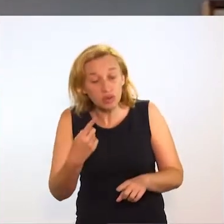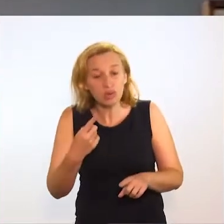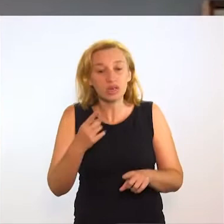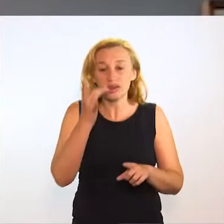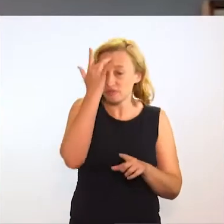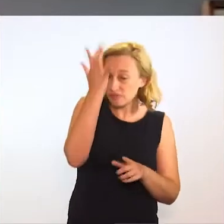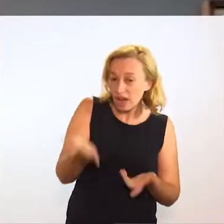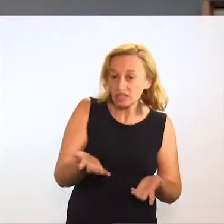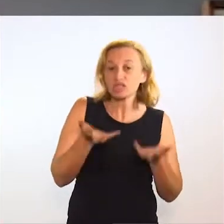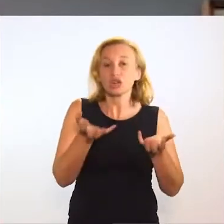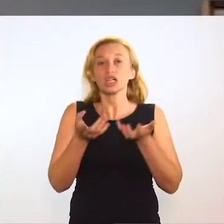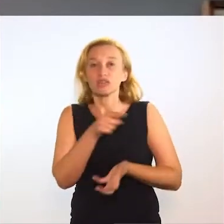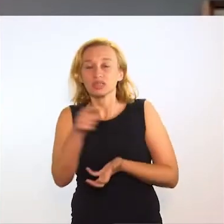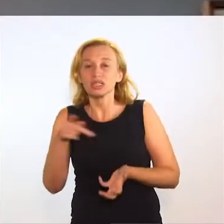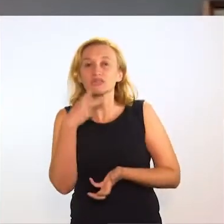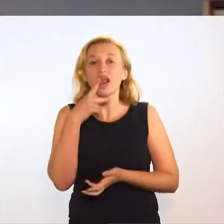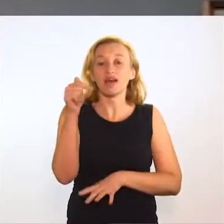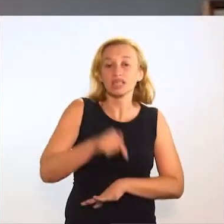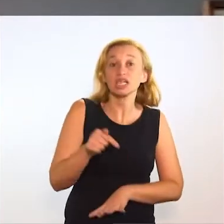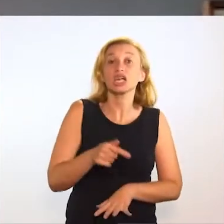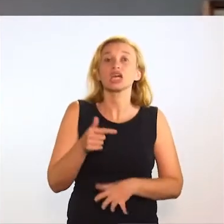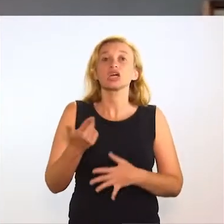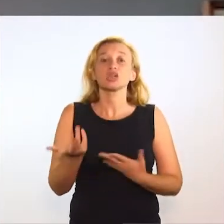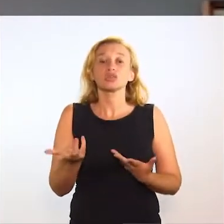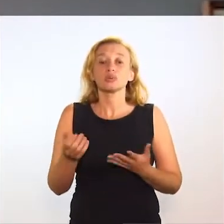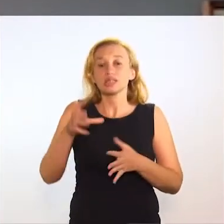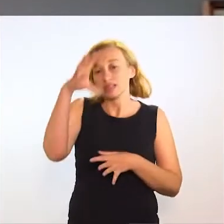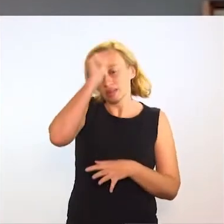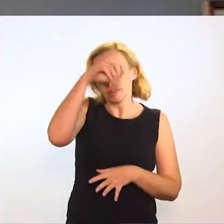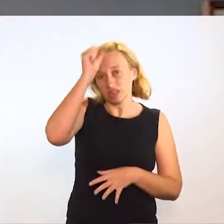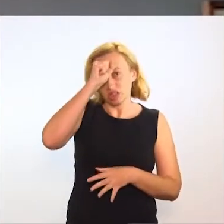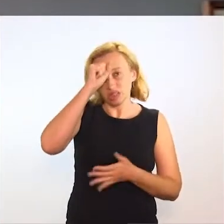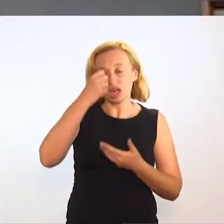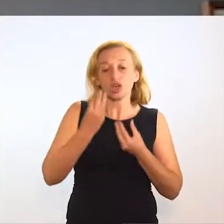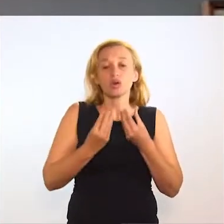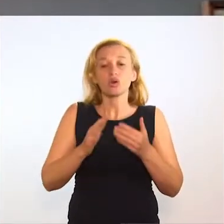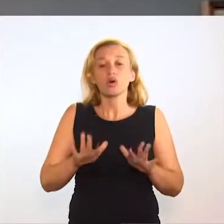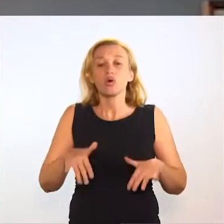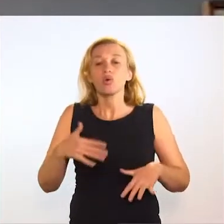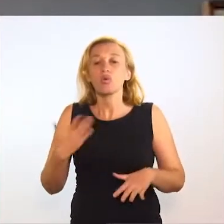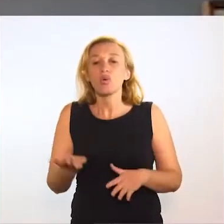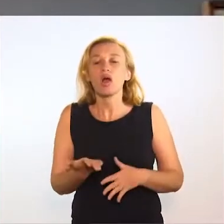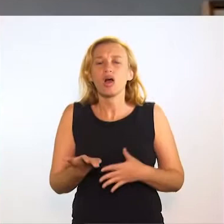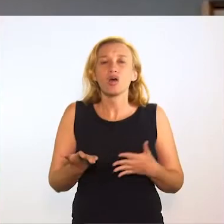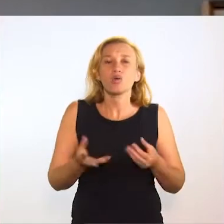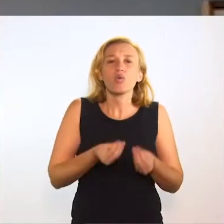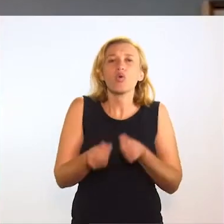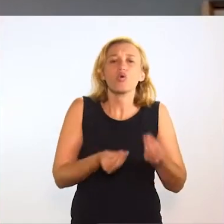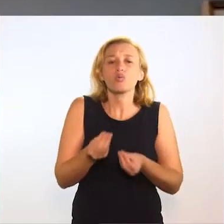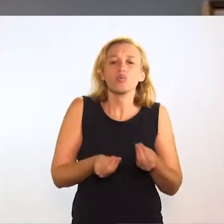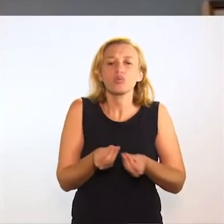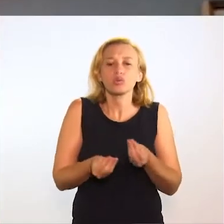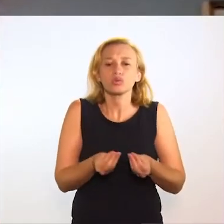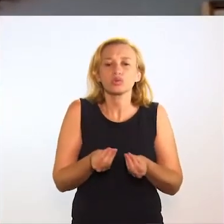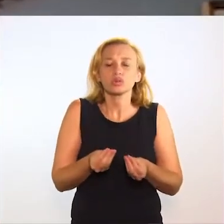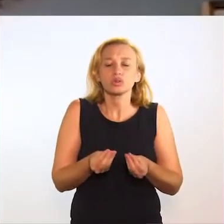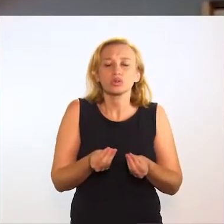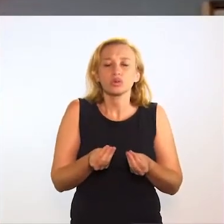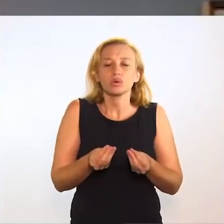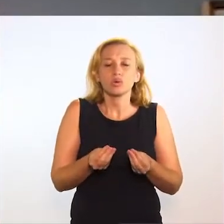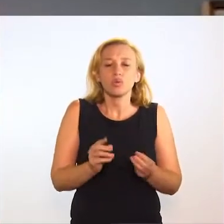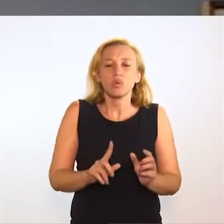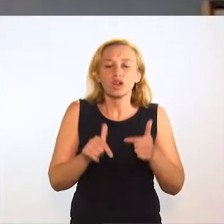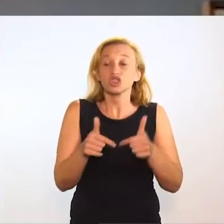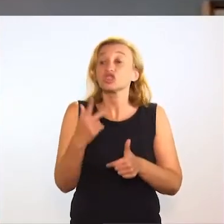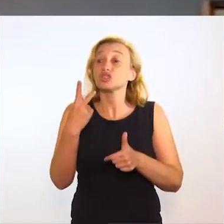dia. E eu queria muito que vocês falassem aqui sobre esses aprendizados, assim, qual foi a caixinha, como é que a caixinha de vocês